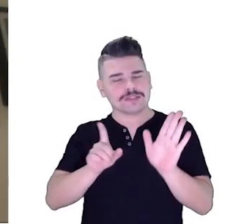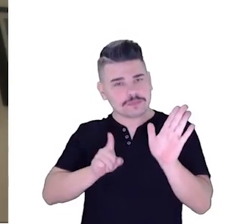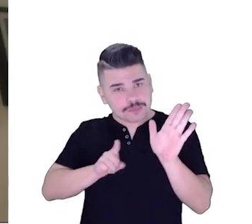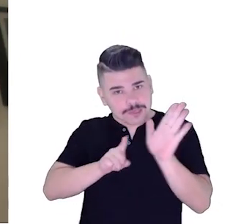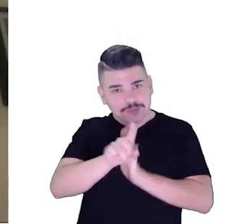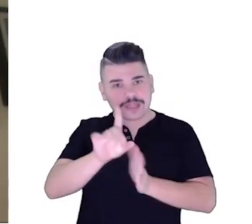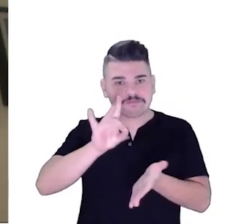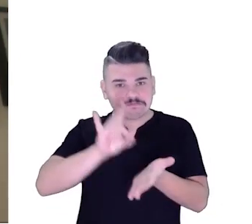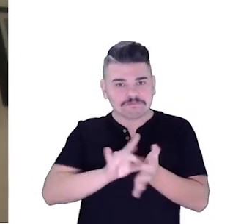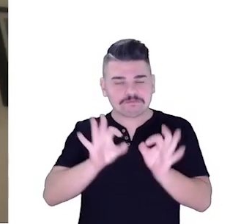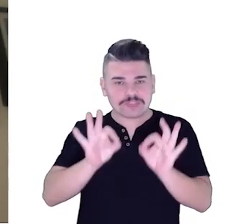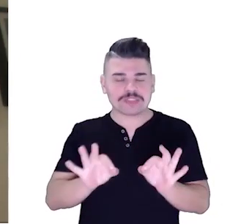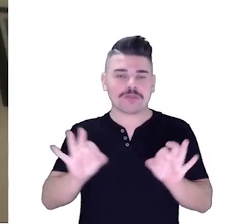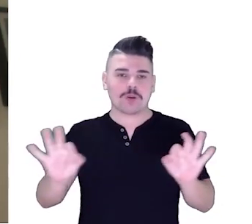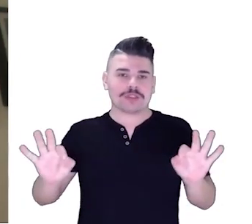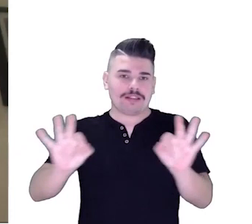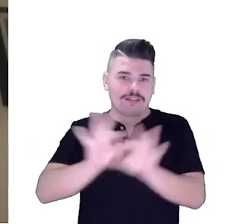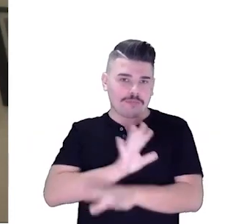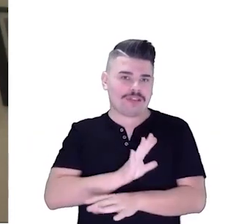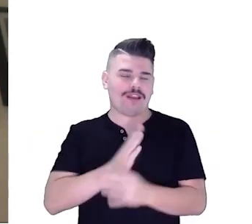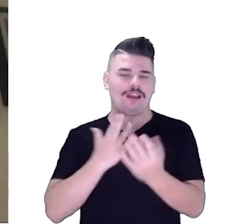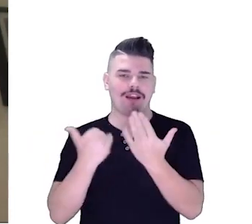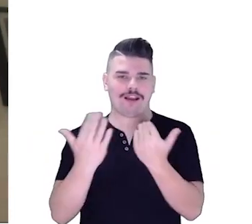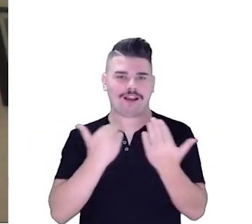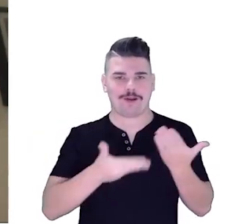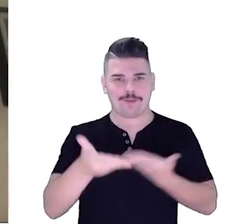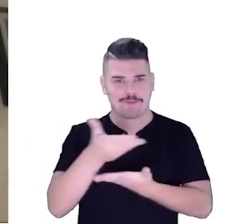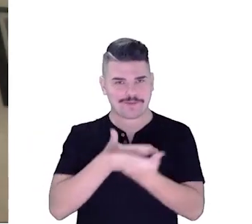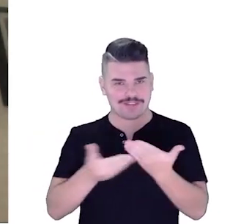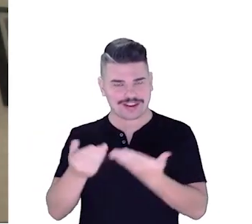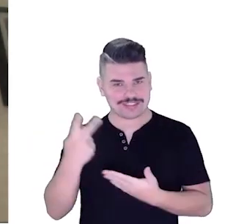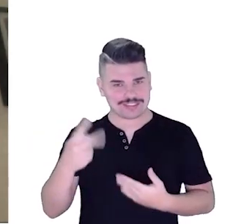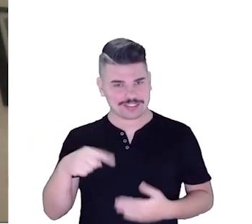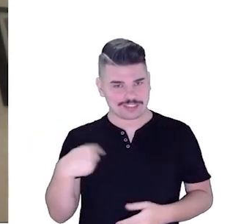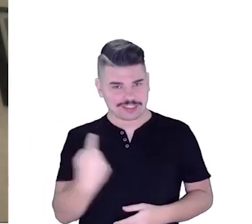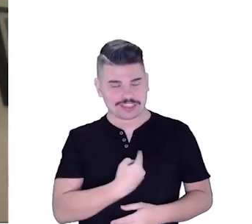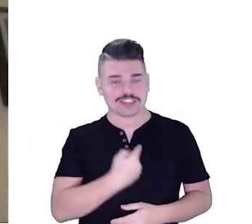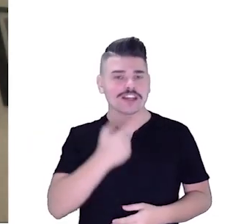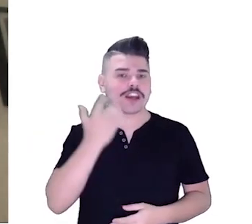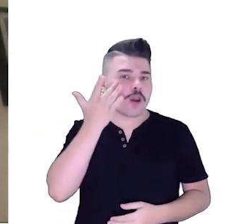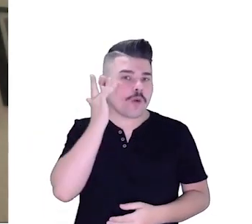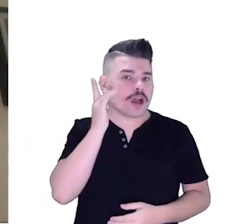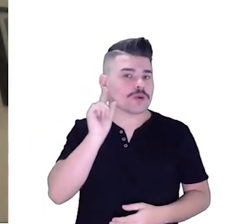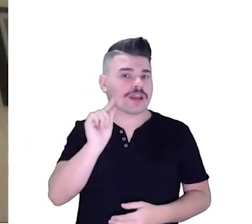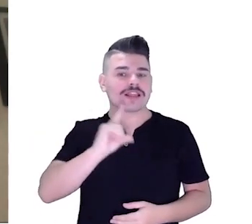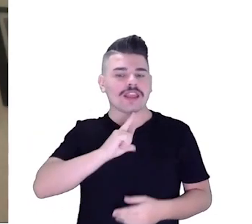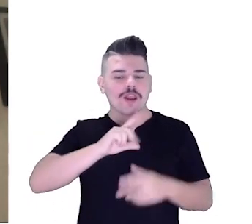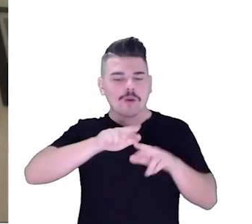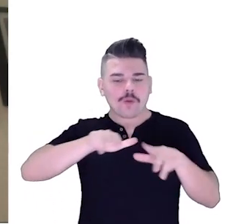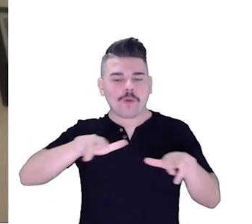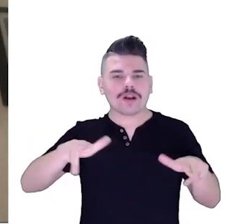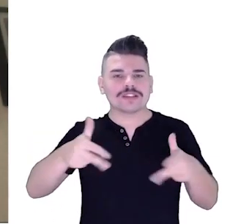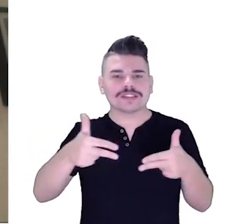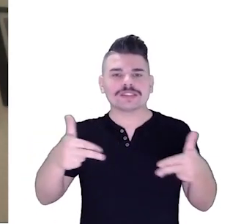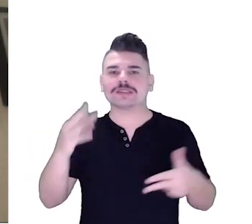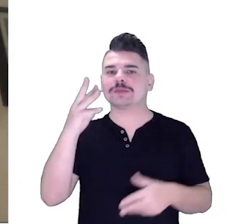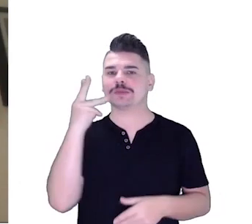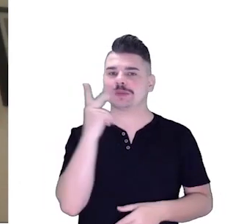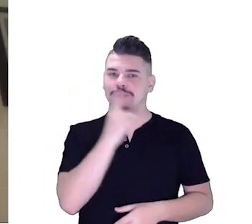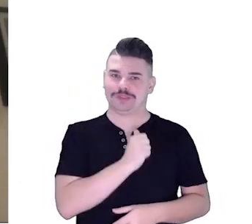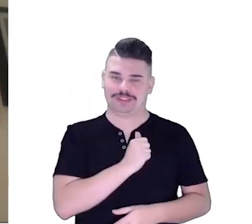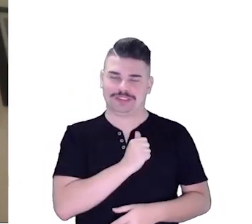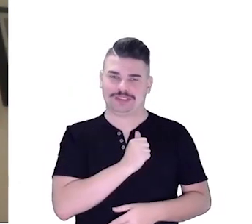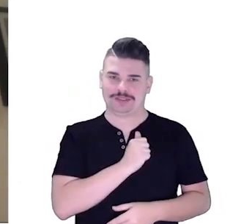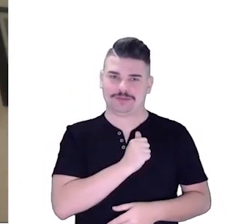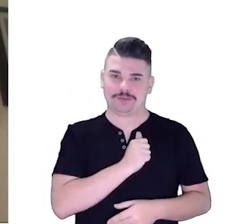Mas o que eu queria te perguntar para nós terminarmos essa nossa conversa, né, é que eu acho que tem algo